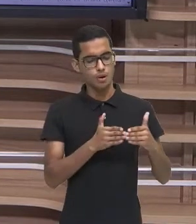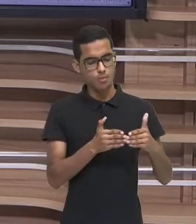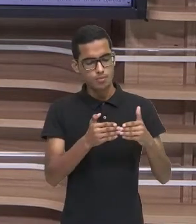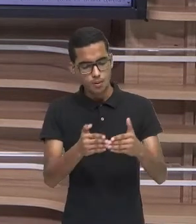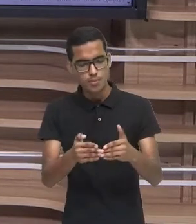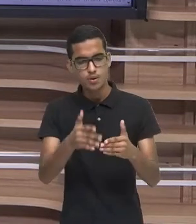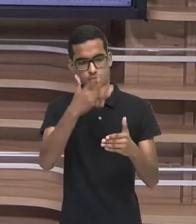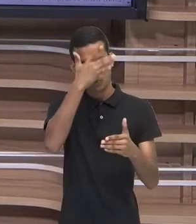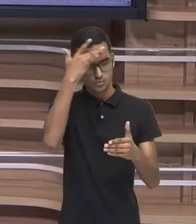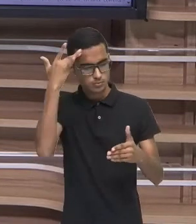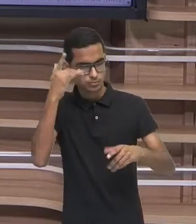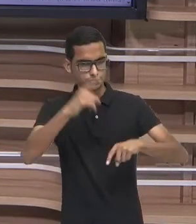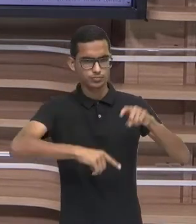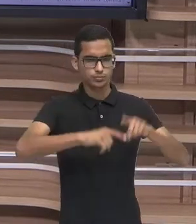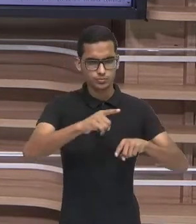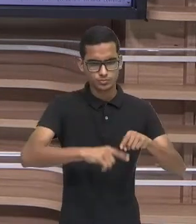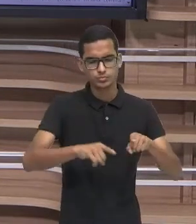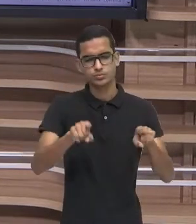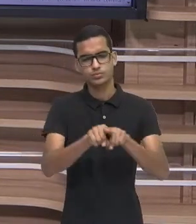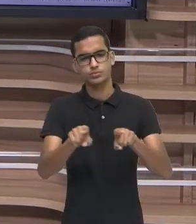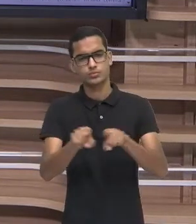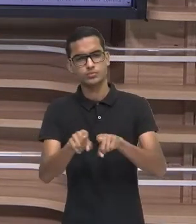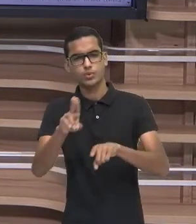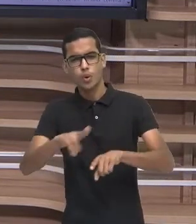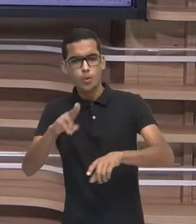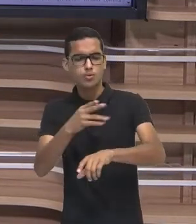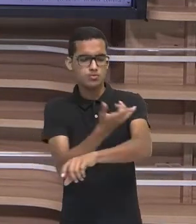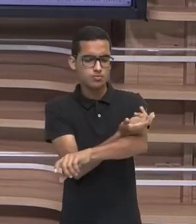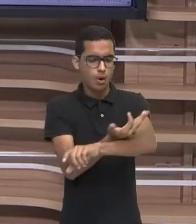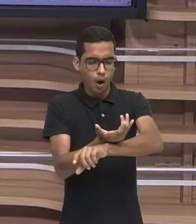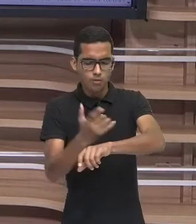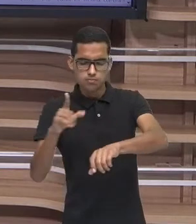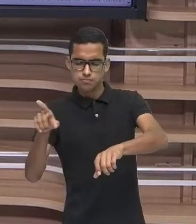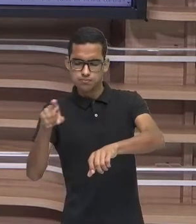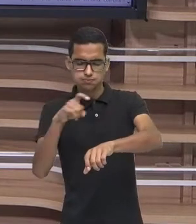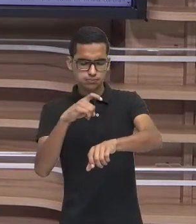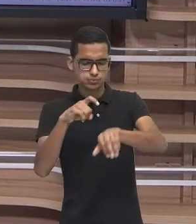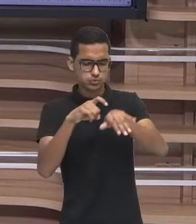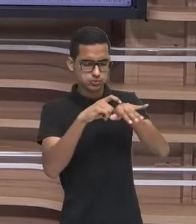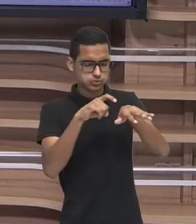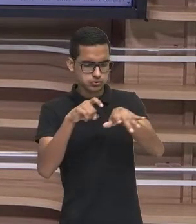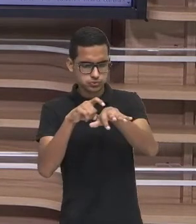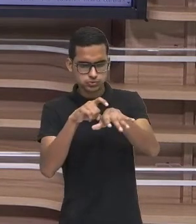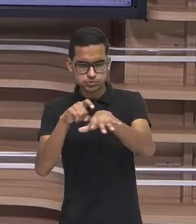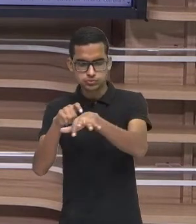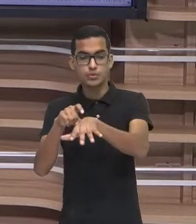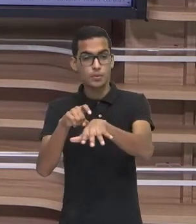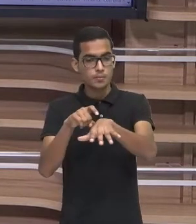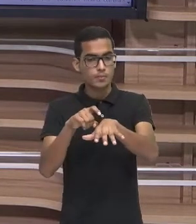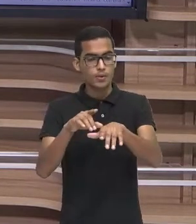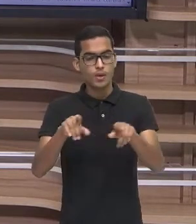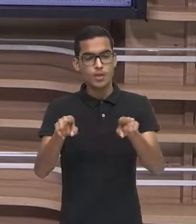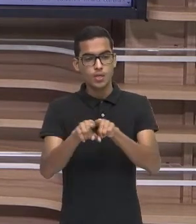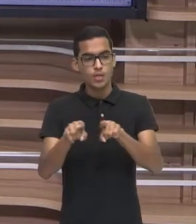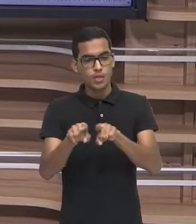de pessoas e mercadorias, da irrigação, nós também teremos aí com